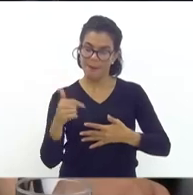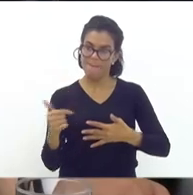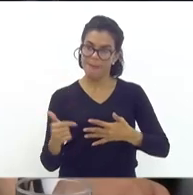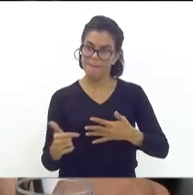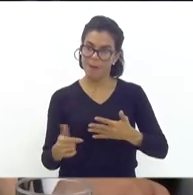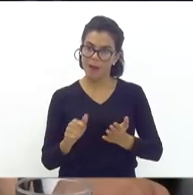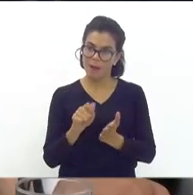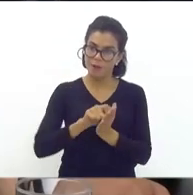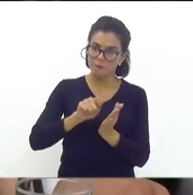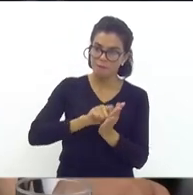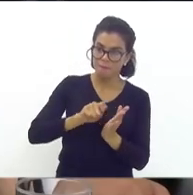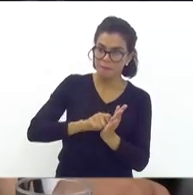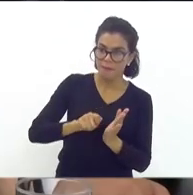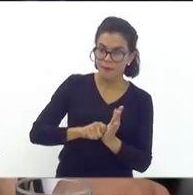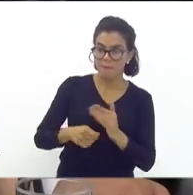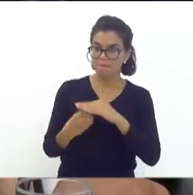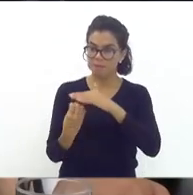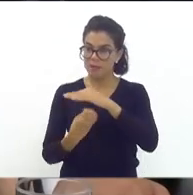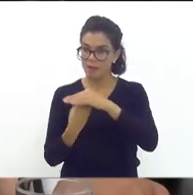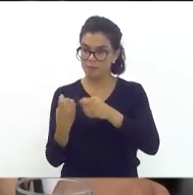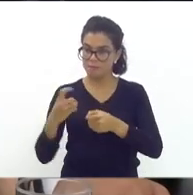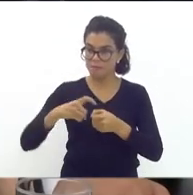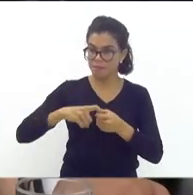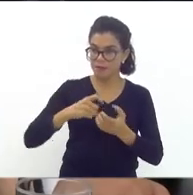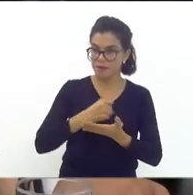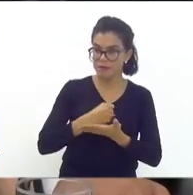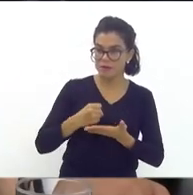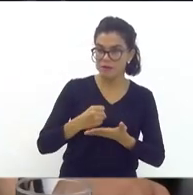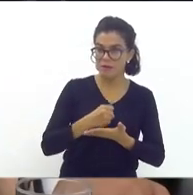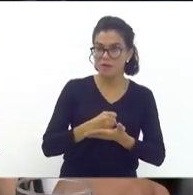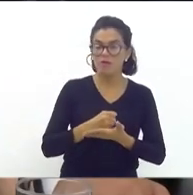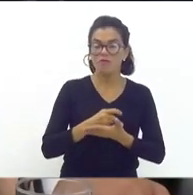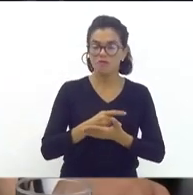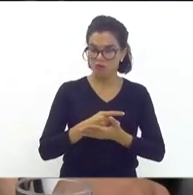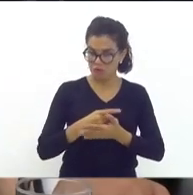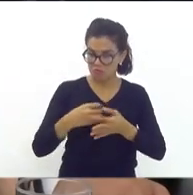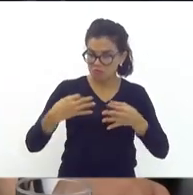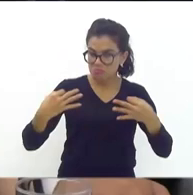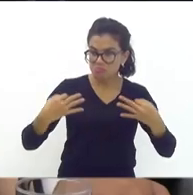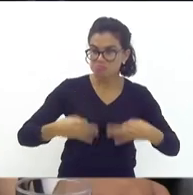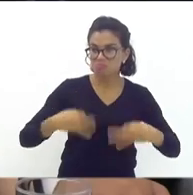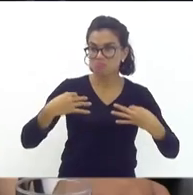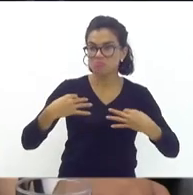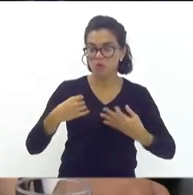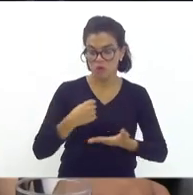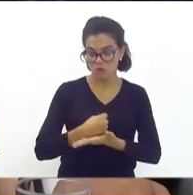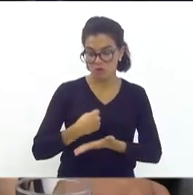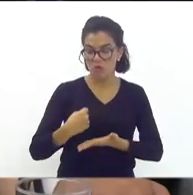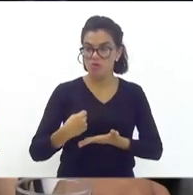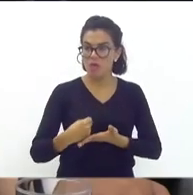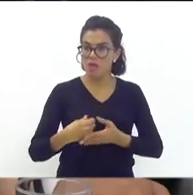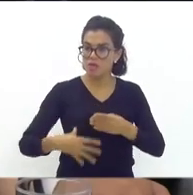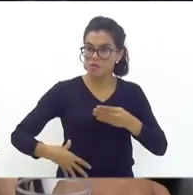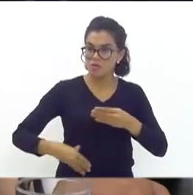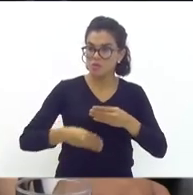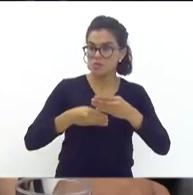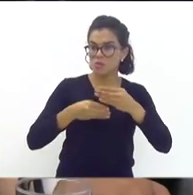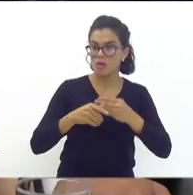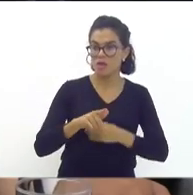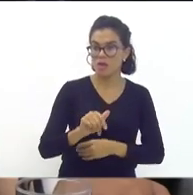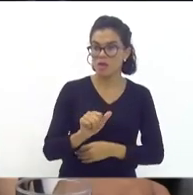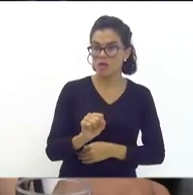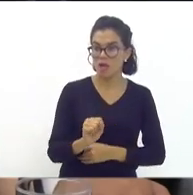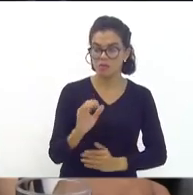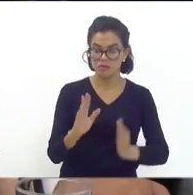a concessionária foi diligente para filmar para afirmar contrato de suprimento de gás de longo